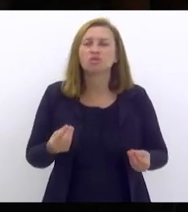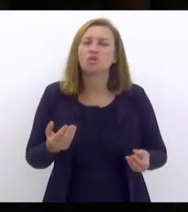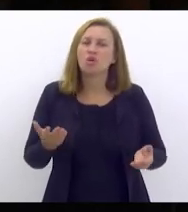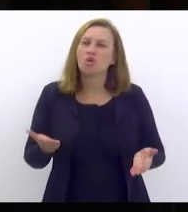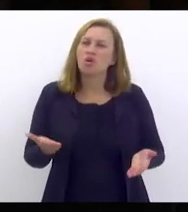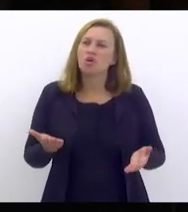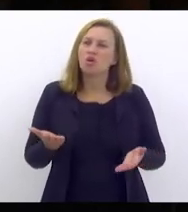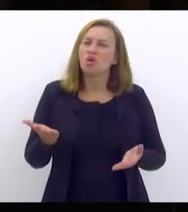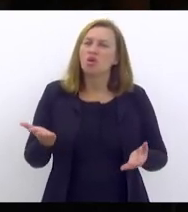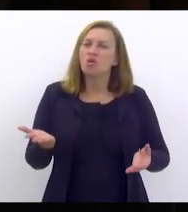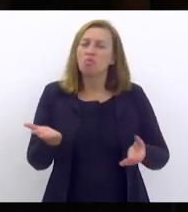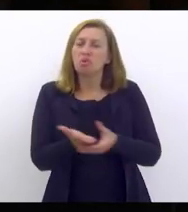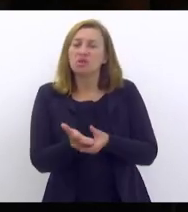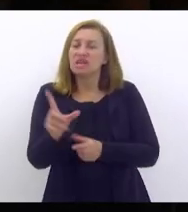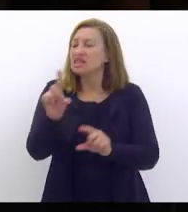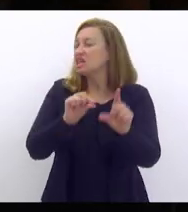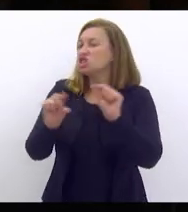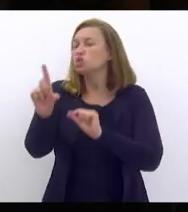seletivo?